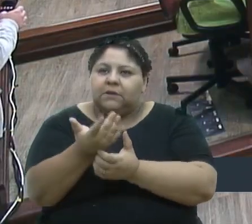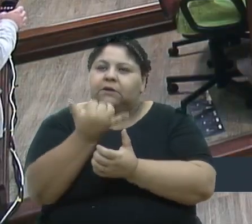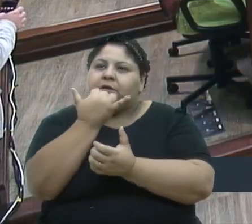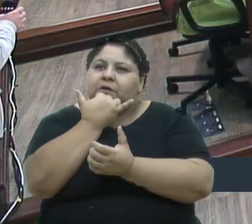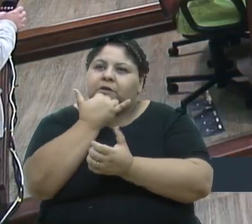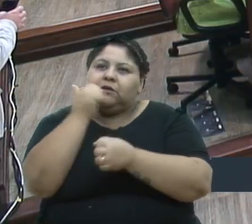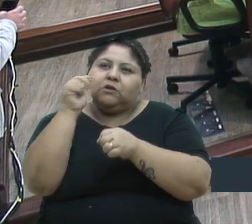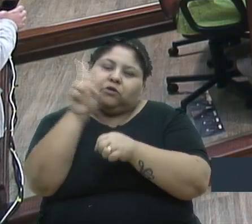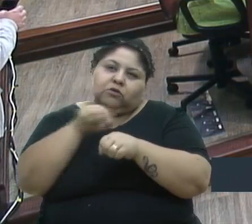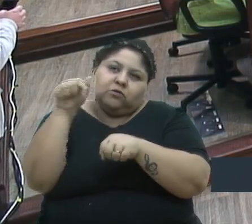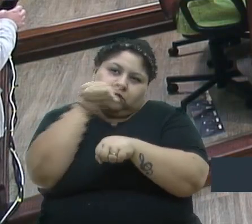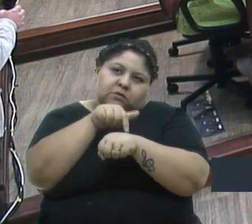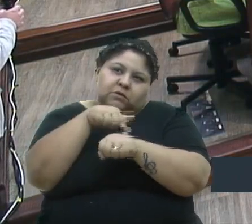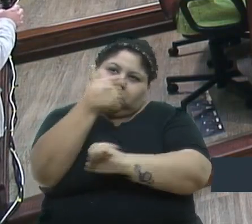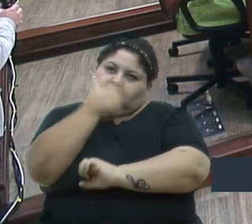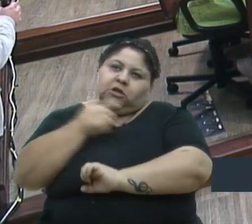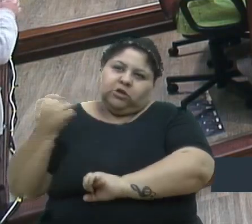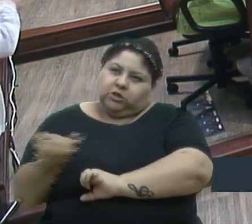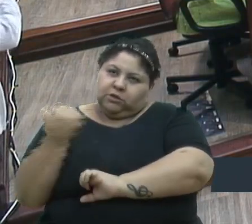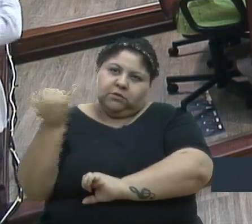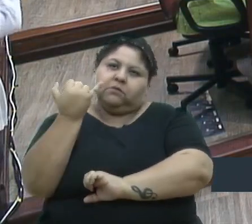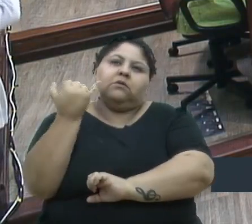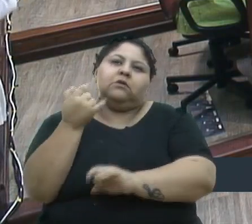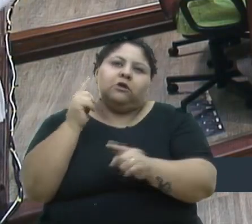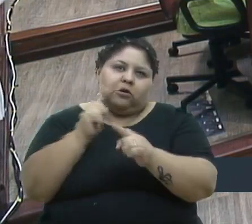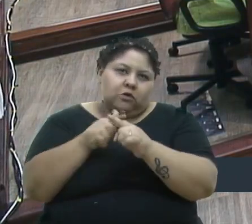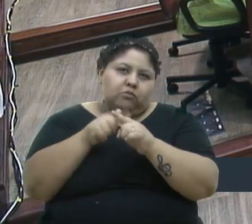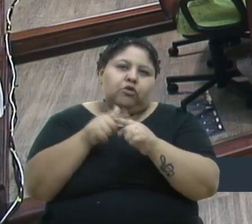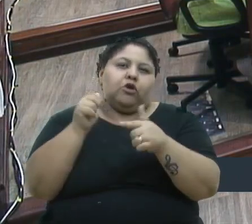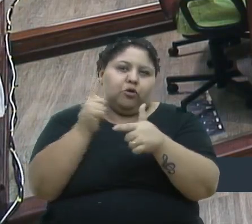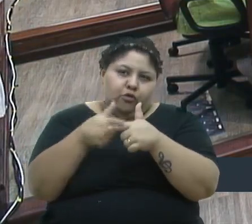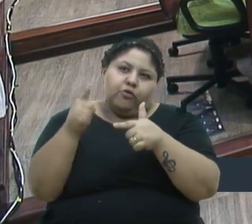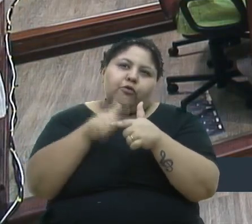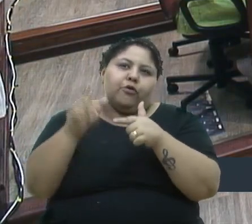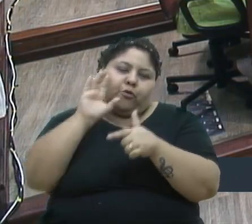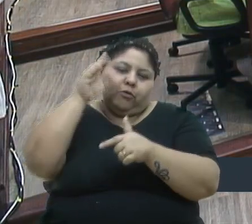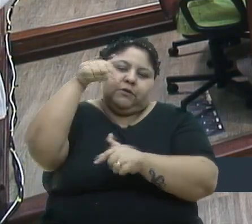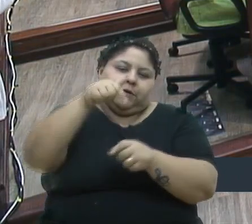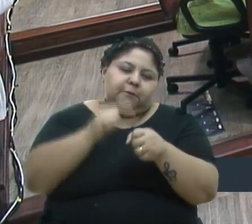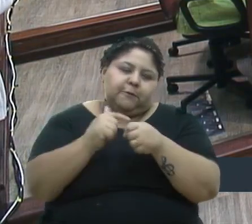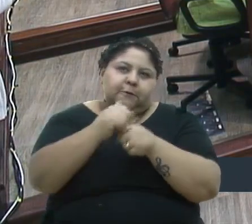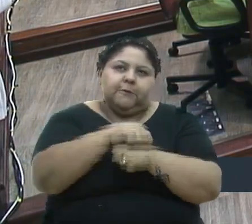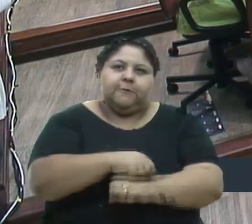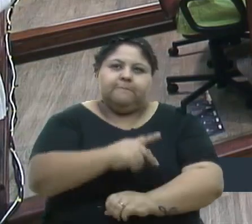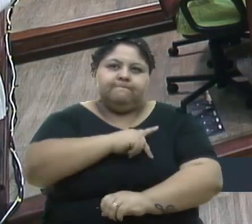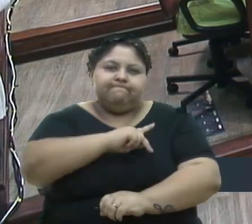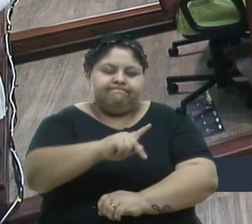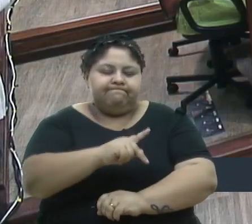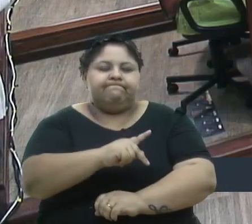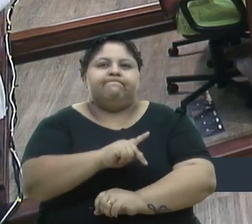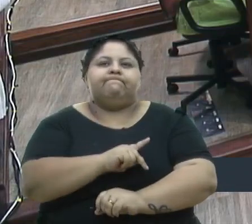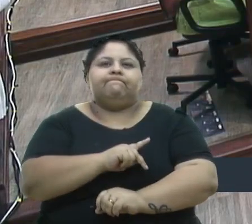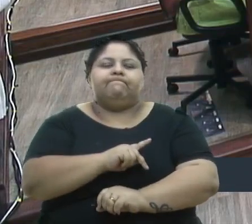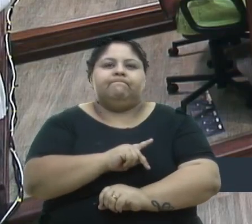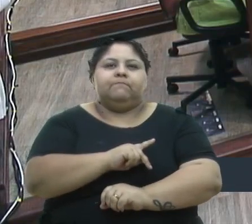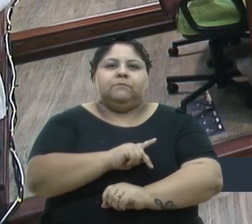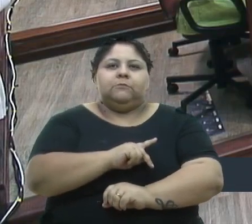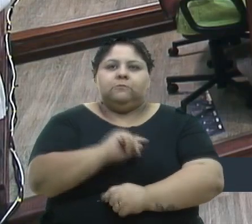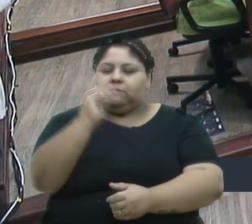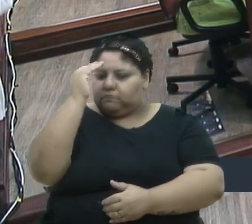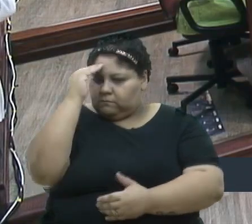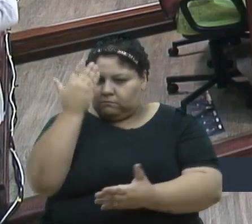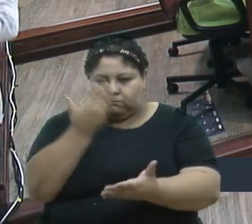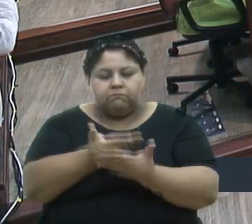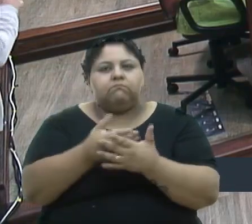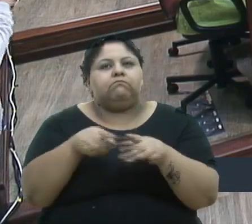mas julgamos de extrema importância, dada a relevância do fato que ocorreu em nossa cidade. Então, senhor presidente, mais uma vez, acredito que